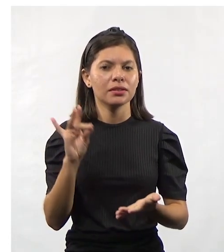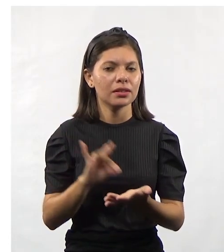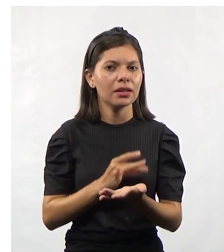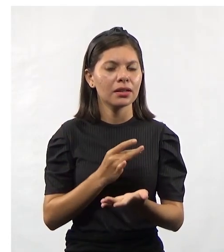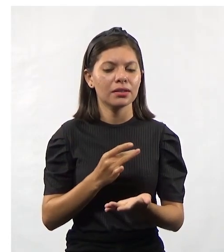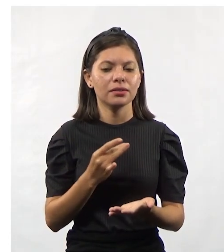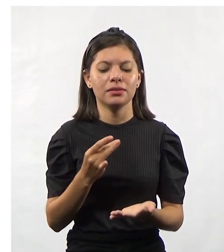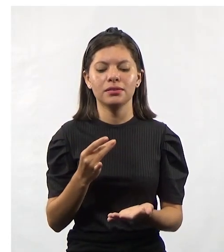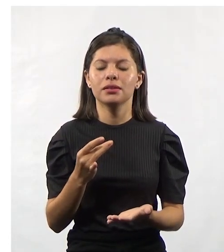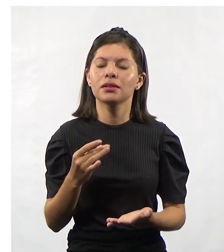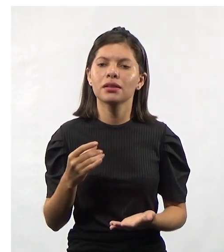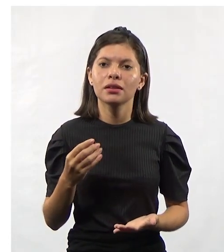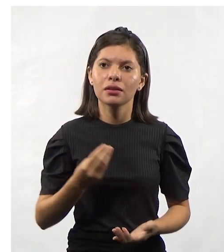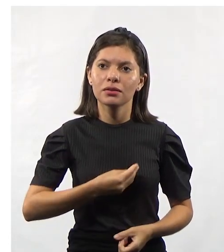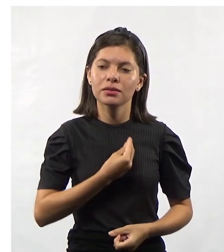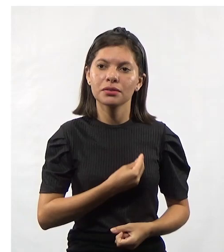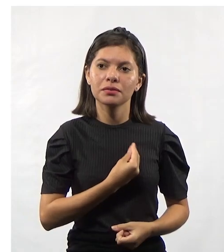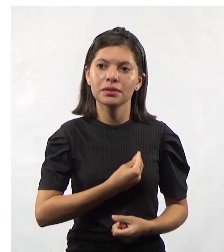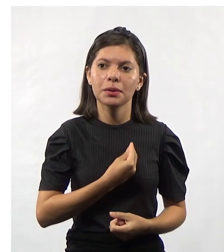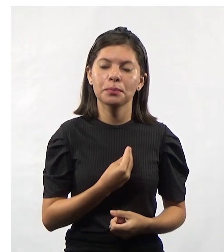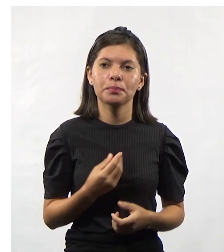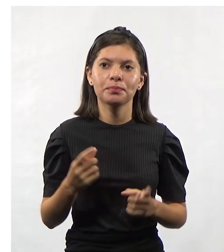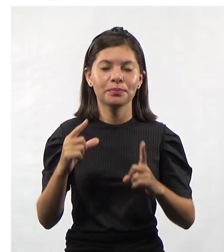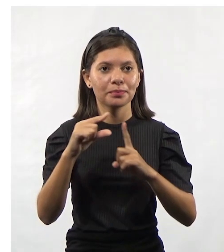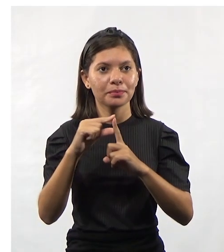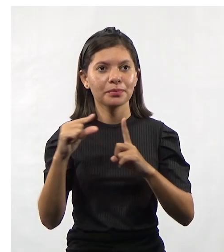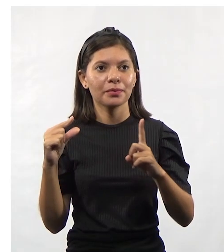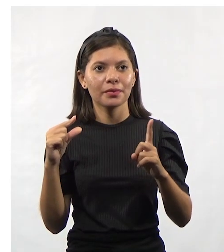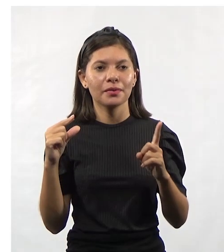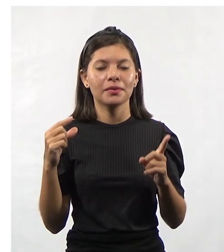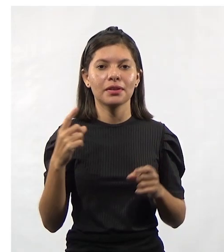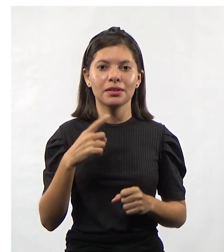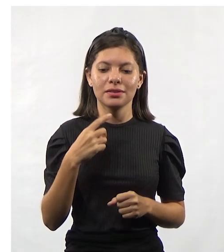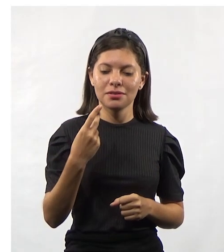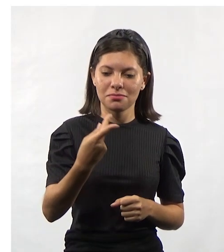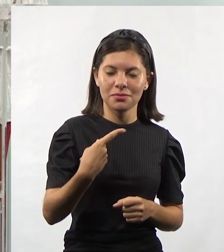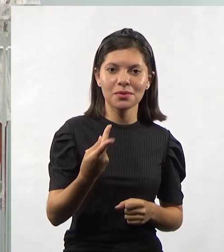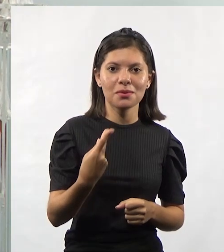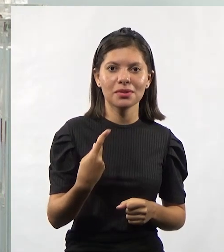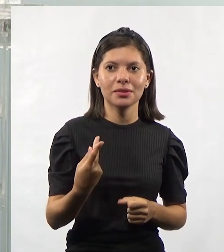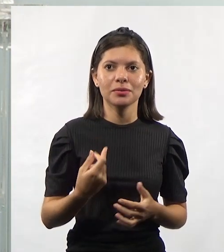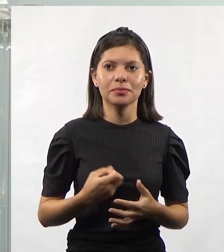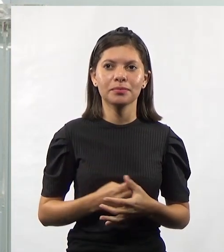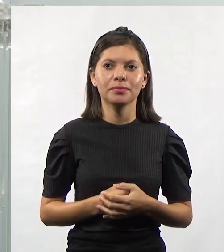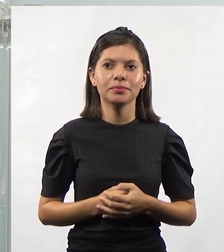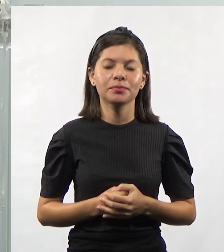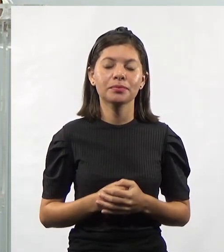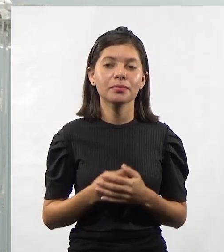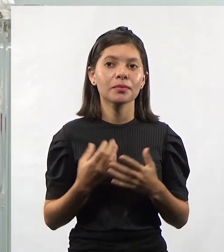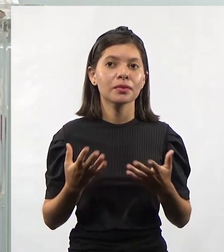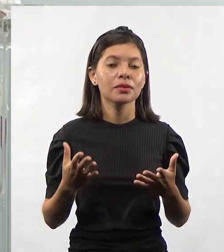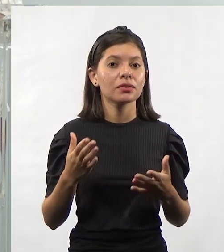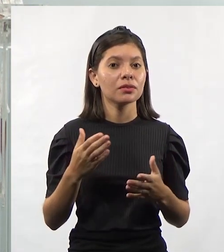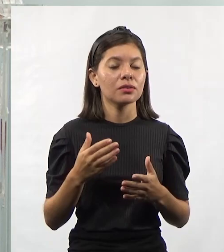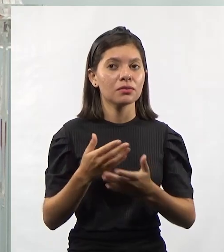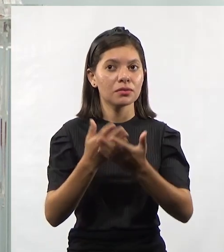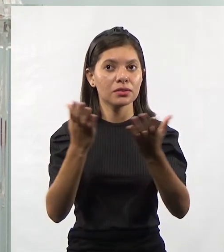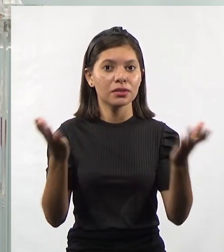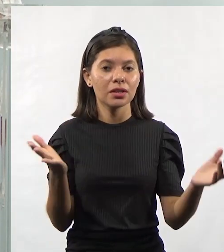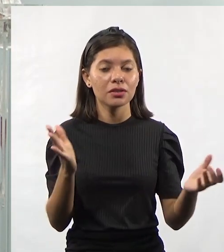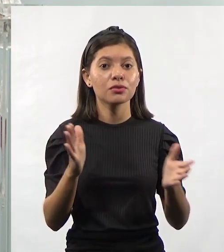acessíveis e reais em nossas vidas. Então, eu trouxe essa frase aqui, que é referente a